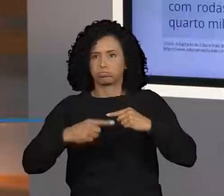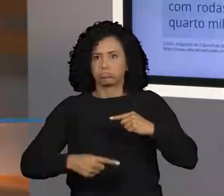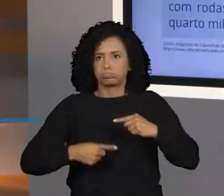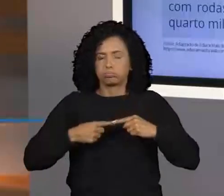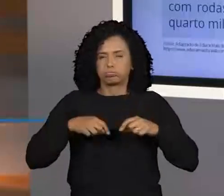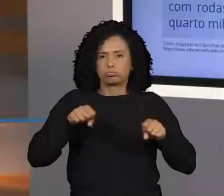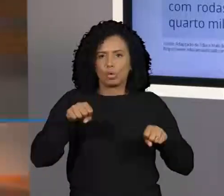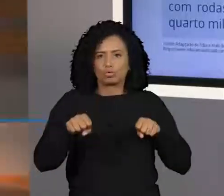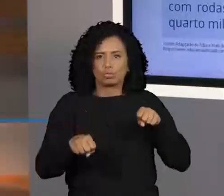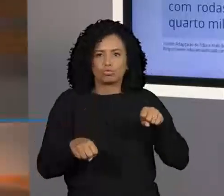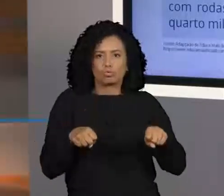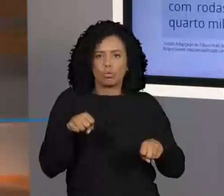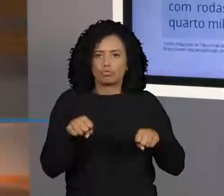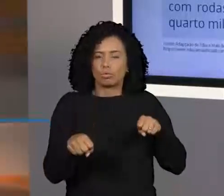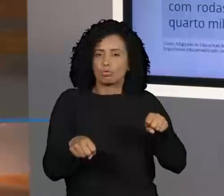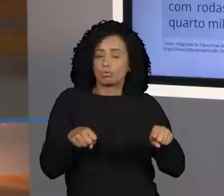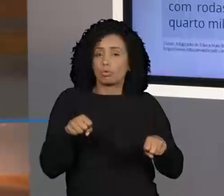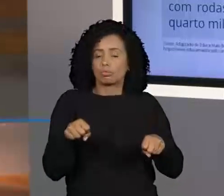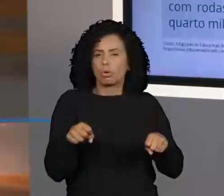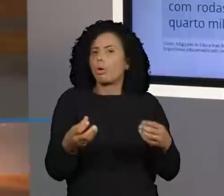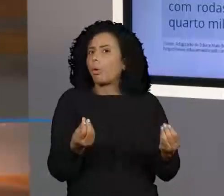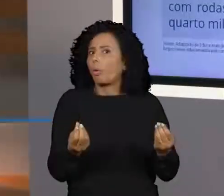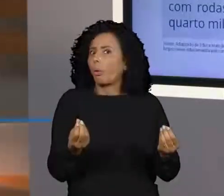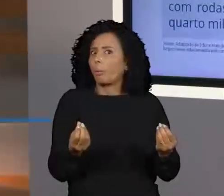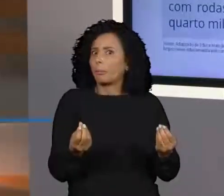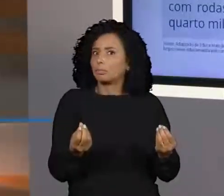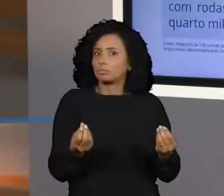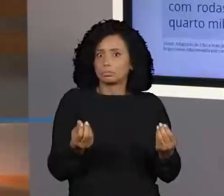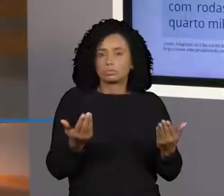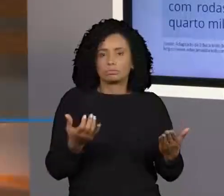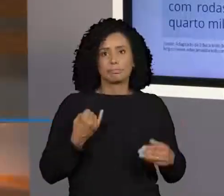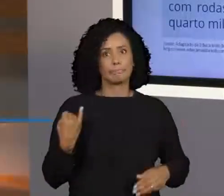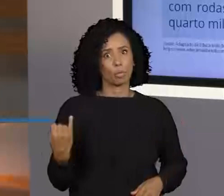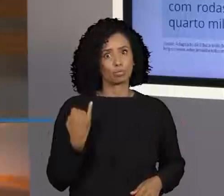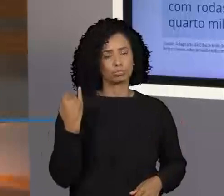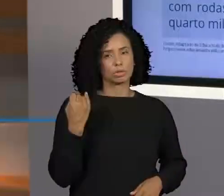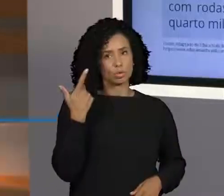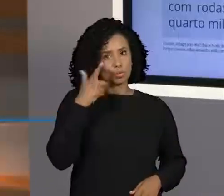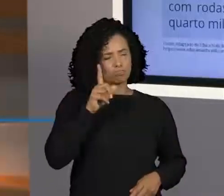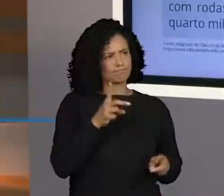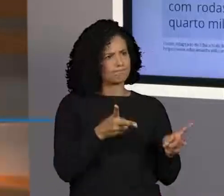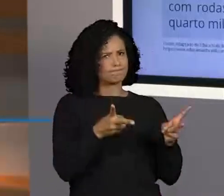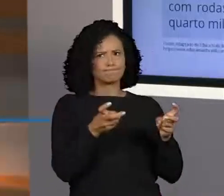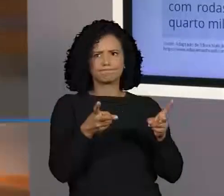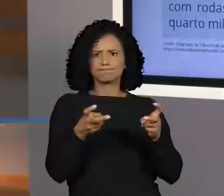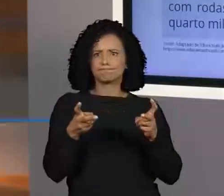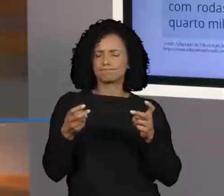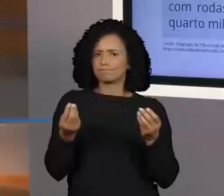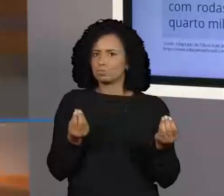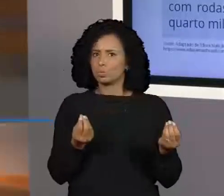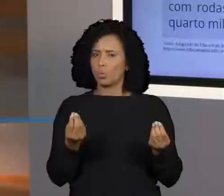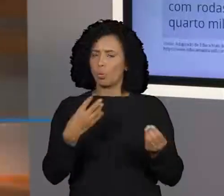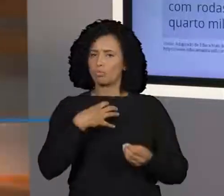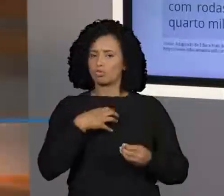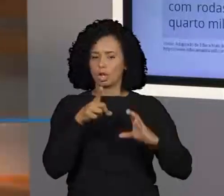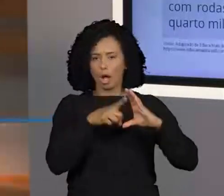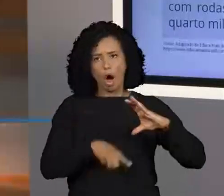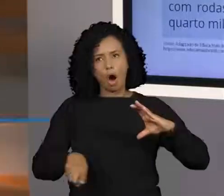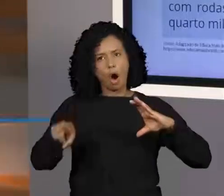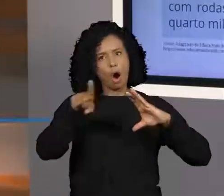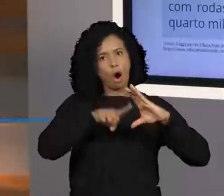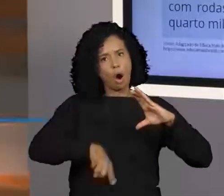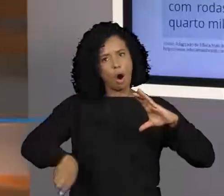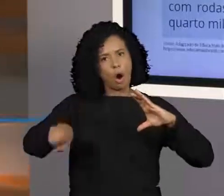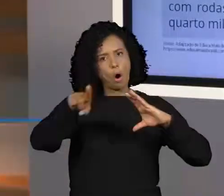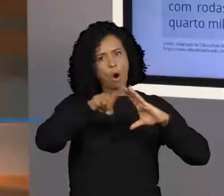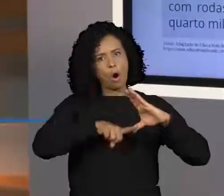presente. Ou ela se faz presente, a gente consegue ver a roda mesmo, ou se faz presente na mecânica